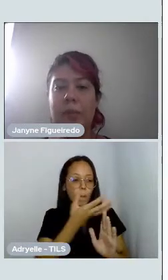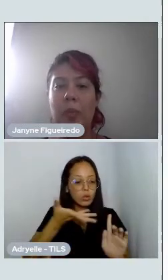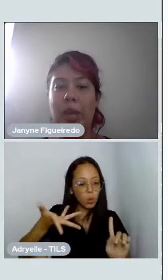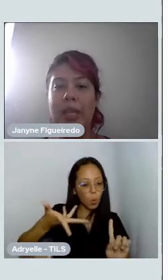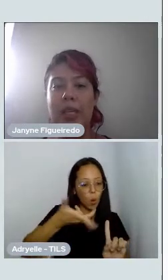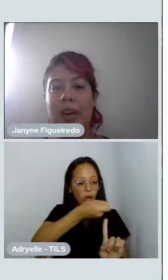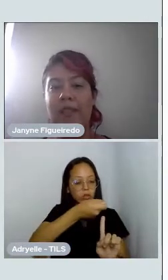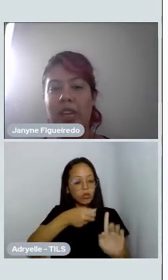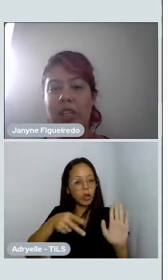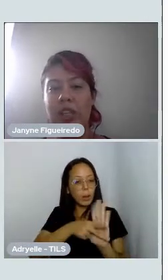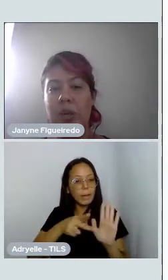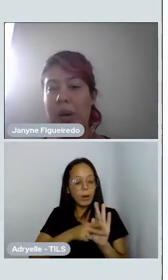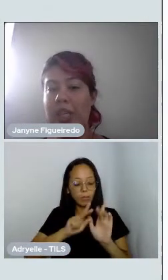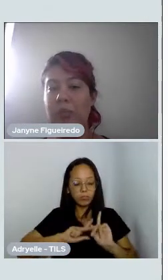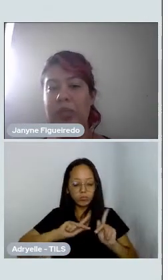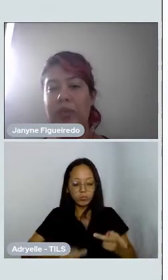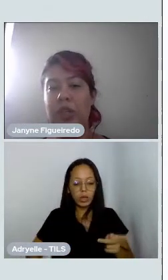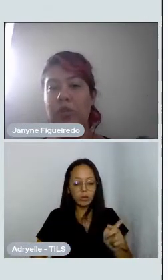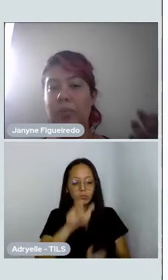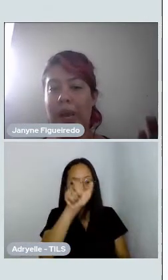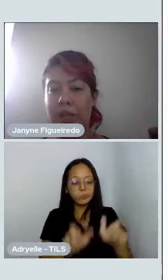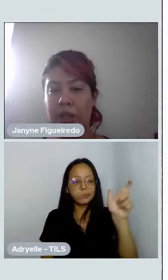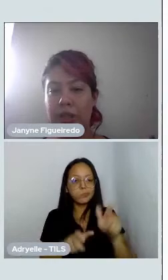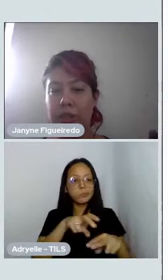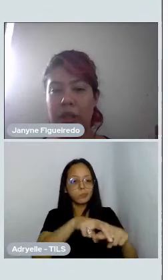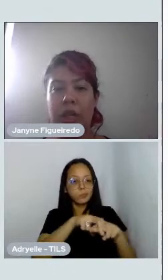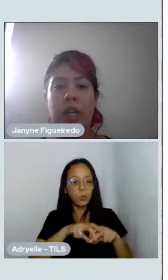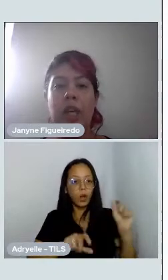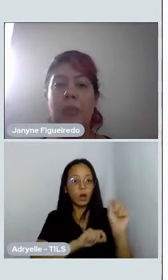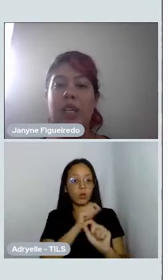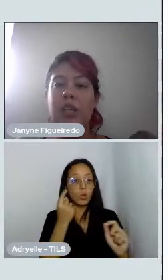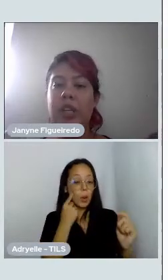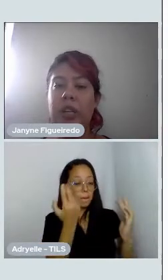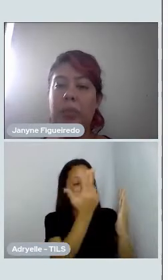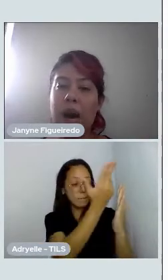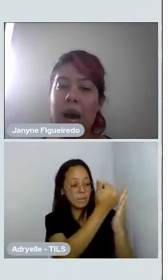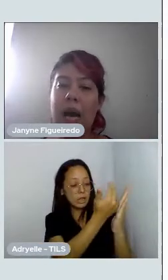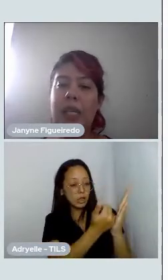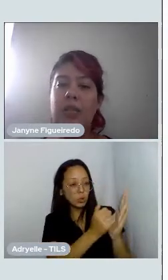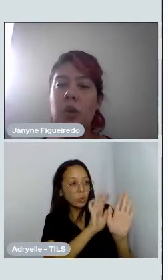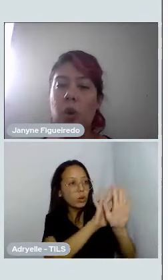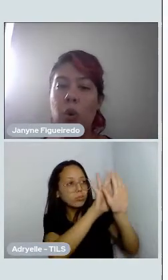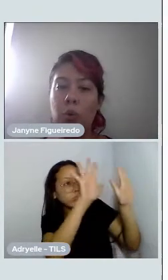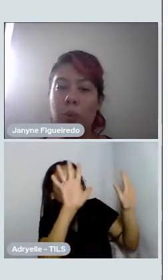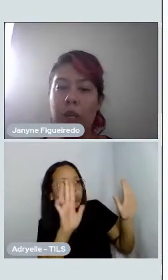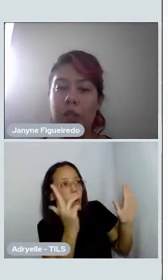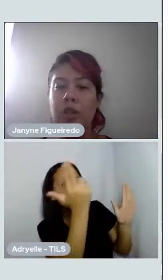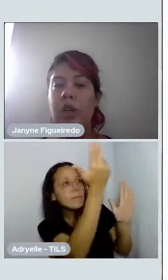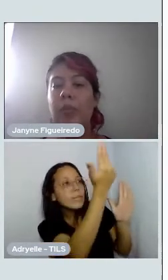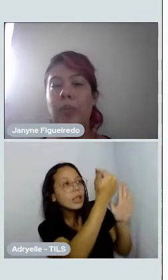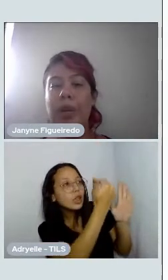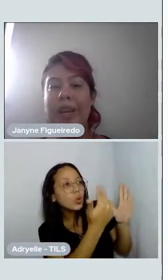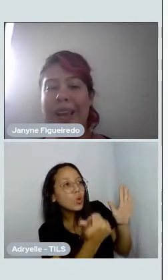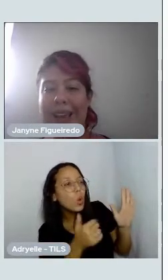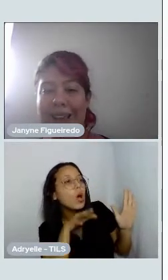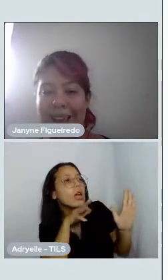humanos, principalmente através das chamadas pinturas rupestres, imagens de animais,